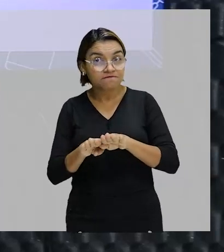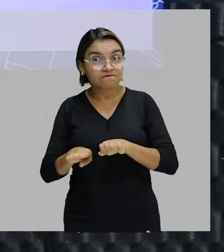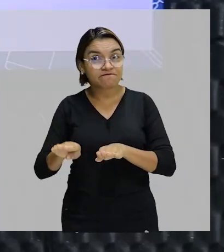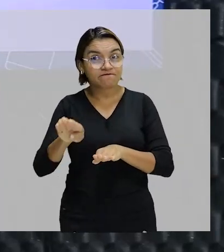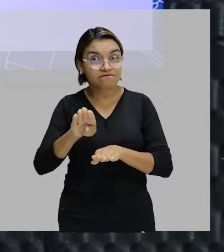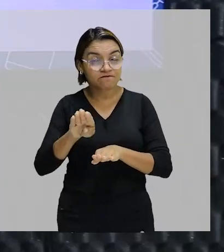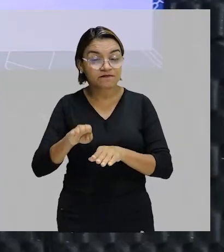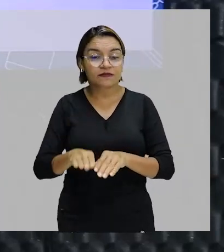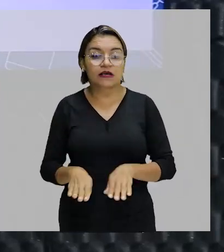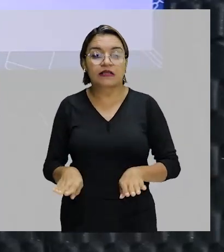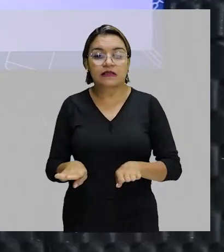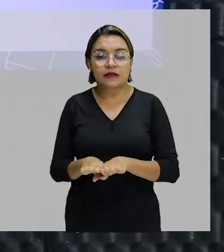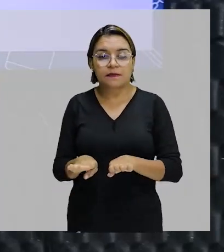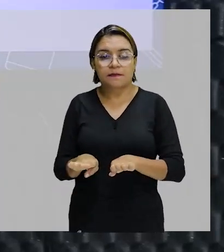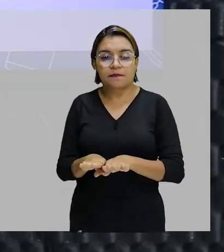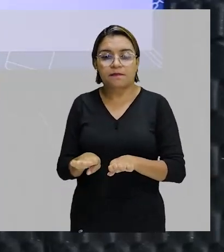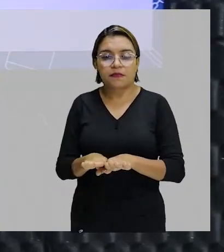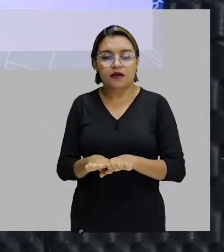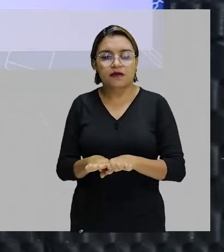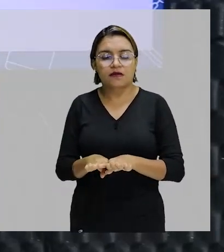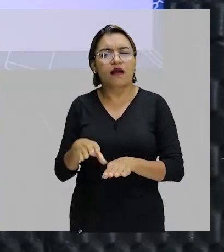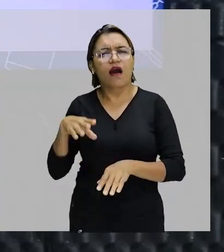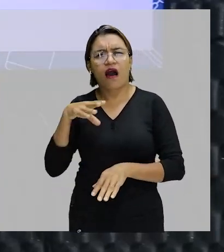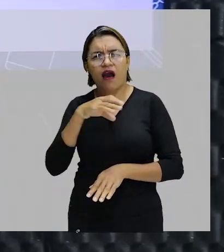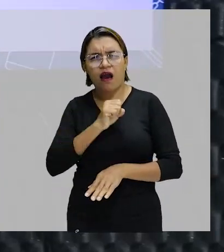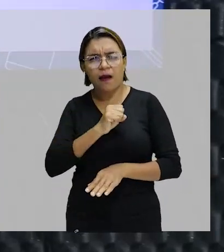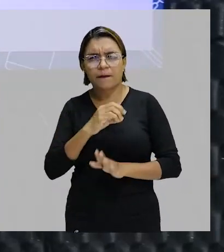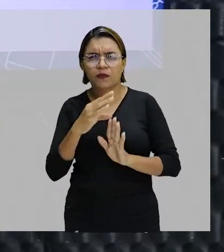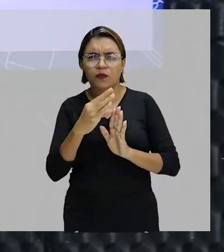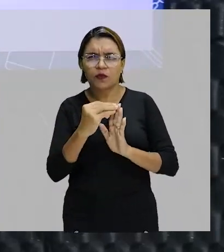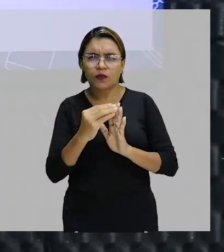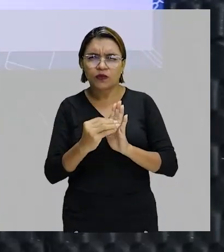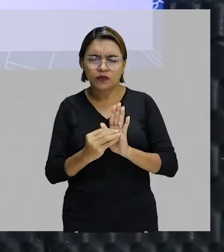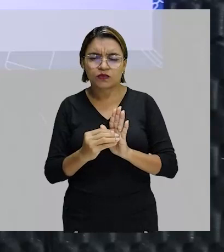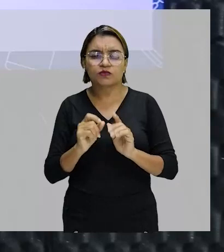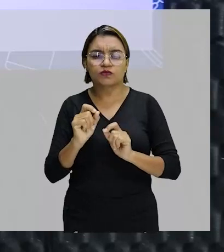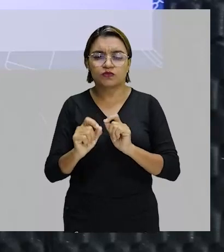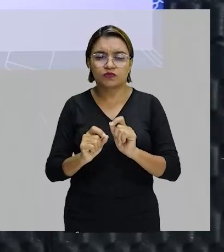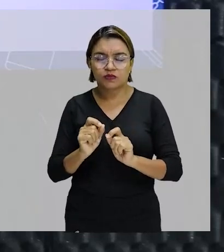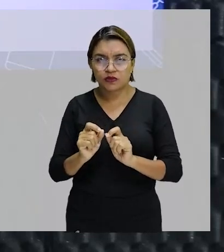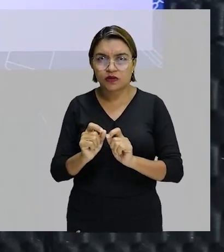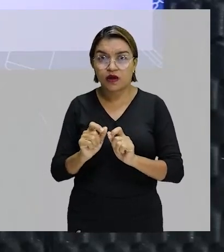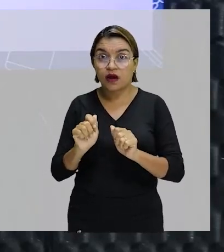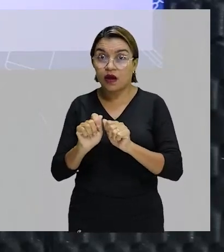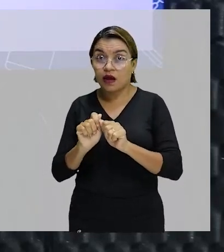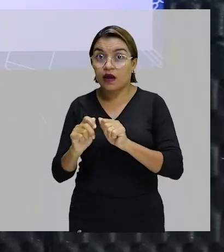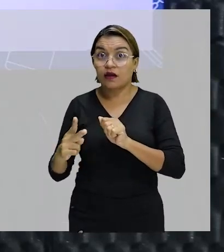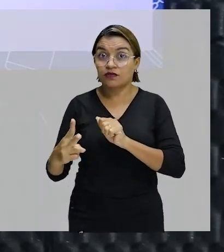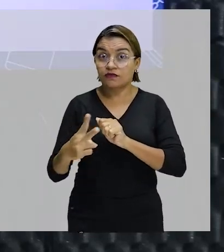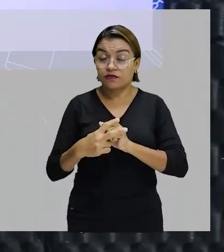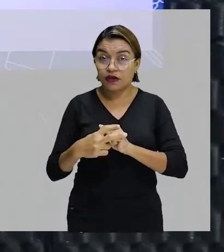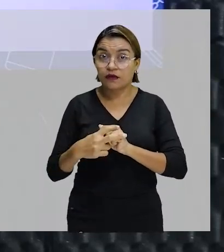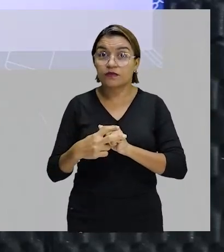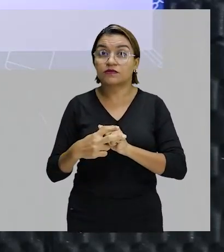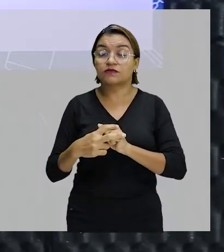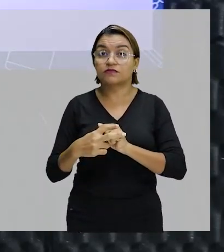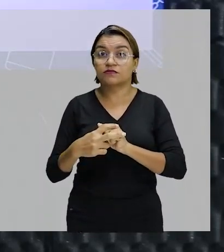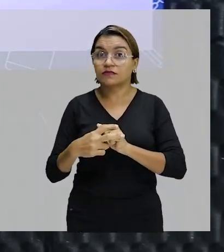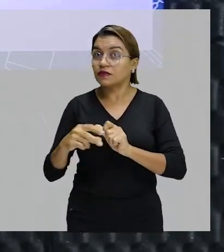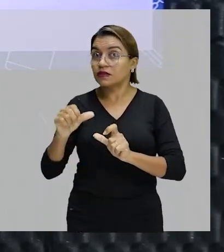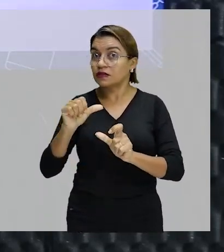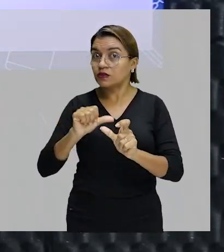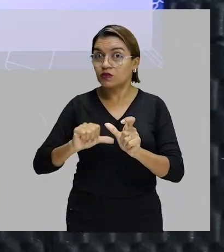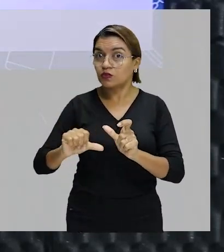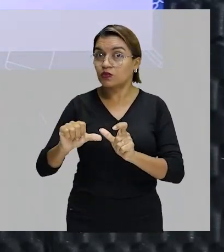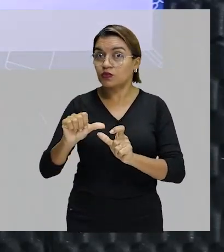superlativo. Vamos ver rapidamente alguns advérbios que são irregulares, quer dizer, são aqueles advérbios que não vão